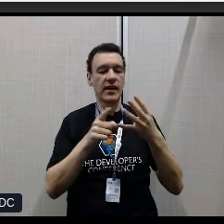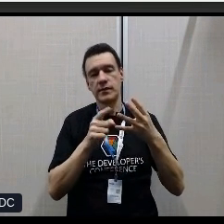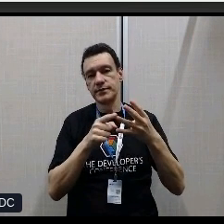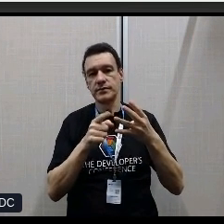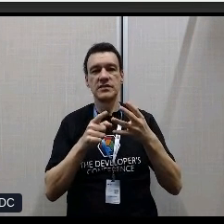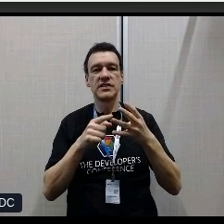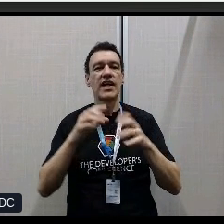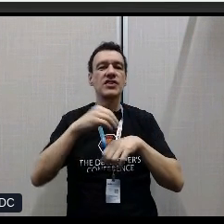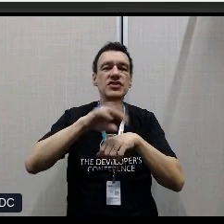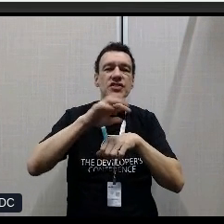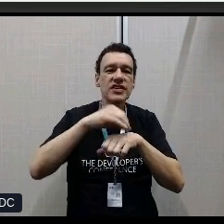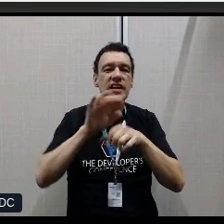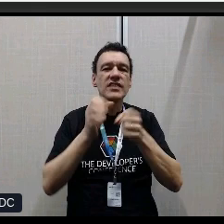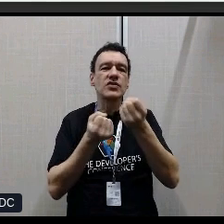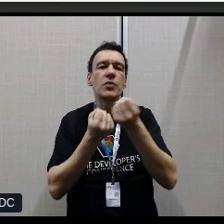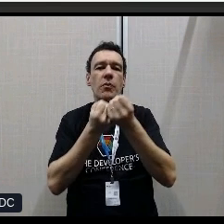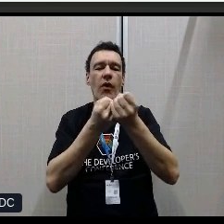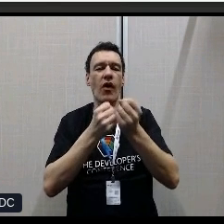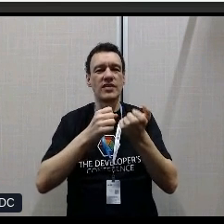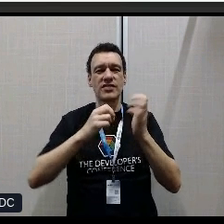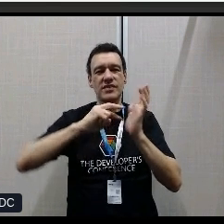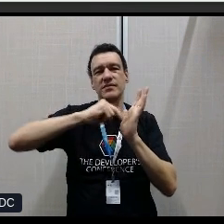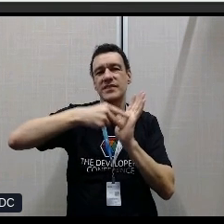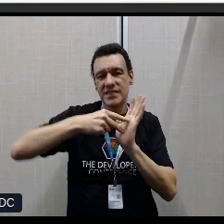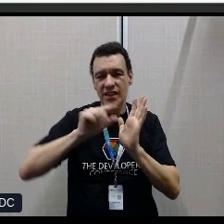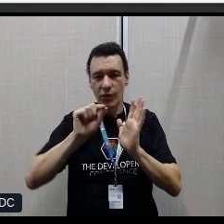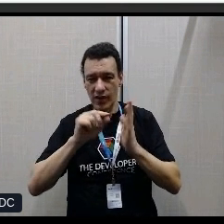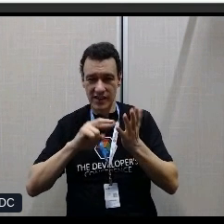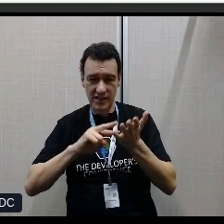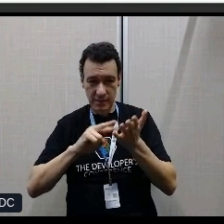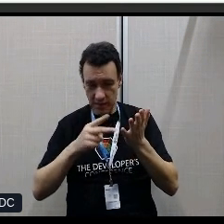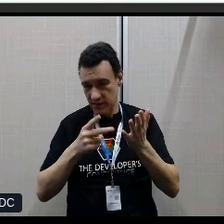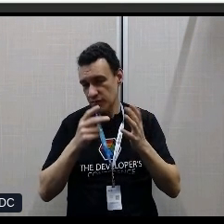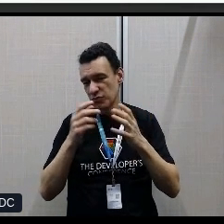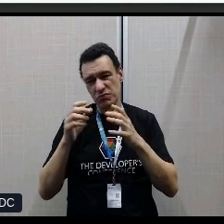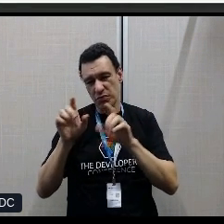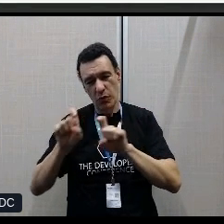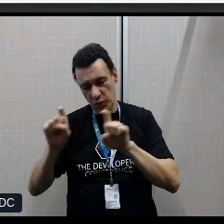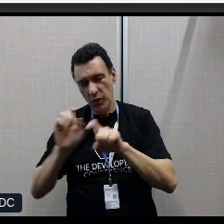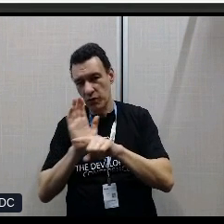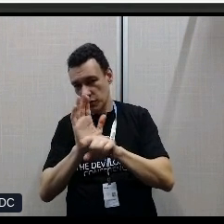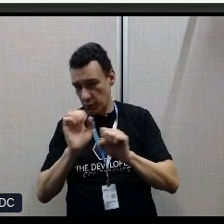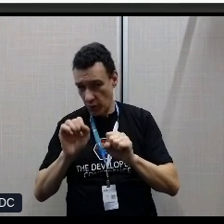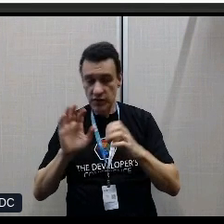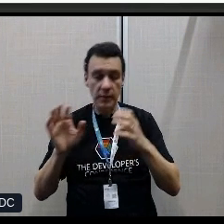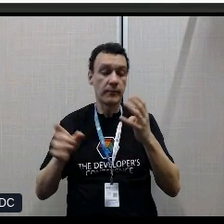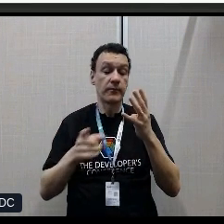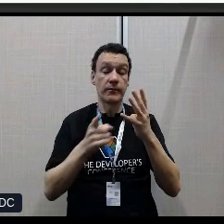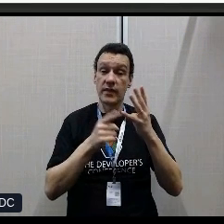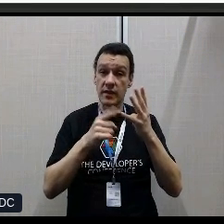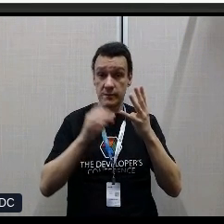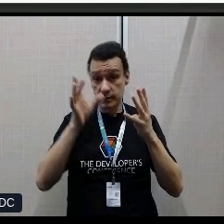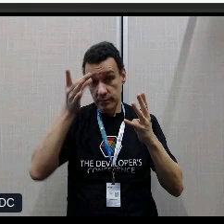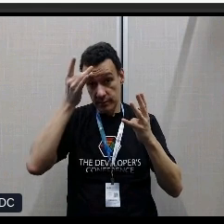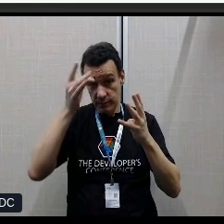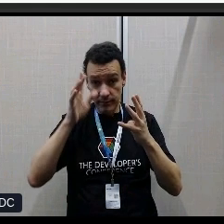interpretação textual, assim como associação com multimídia. E